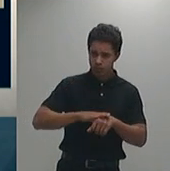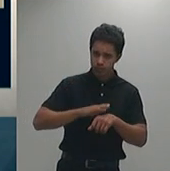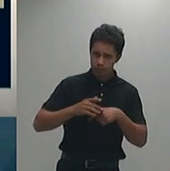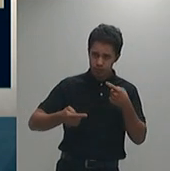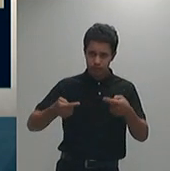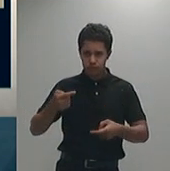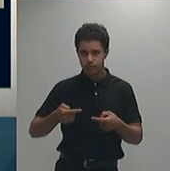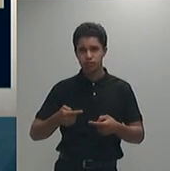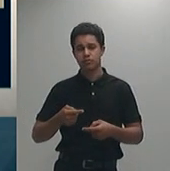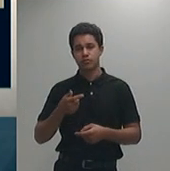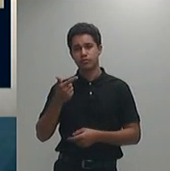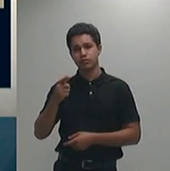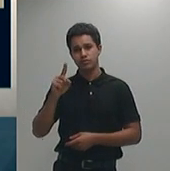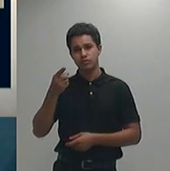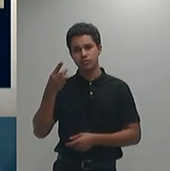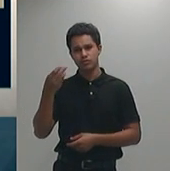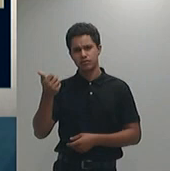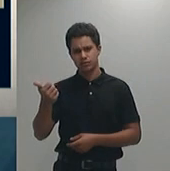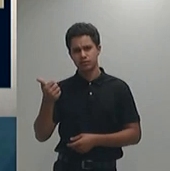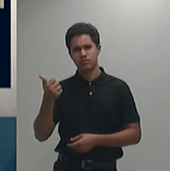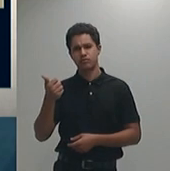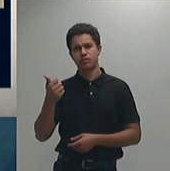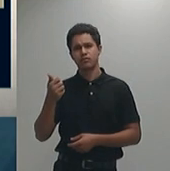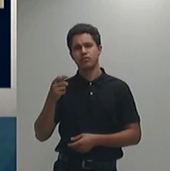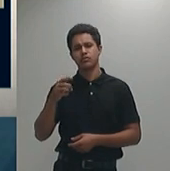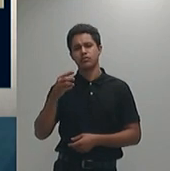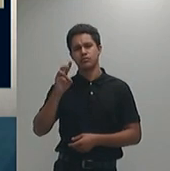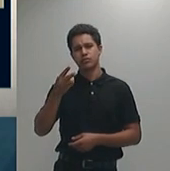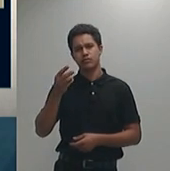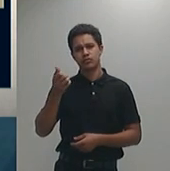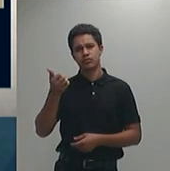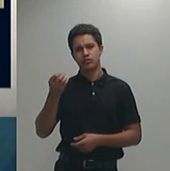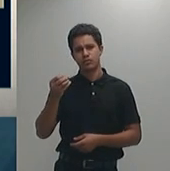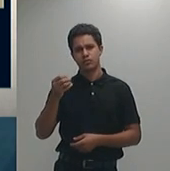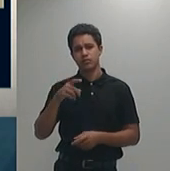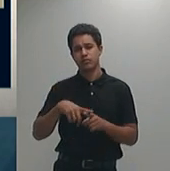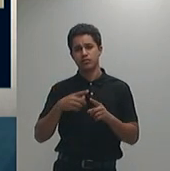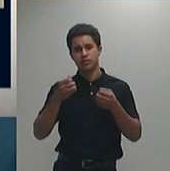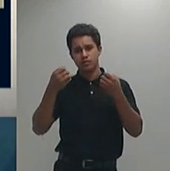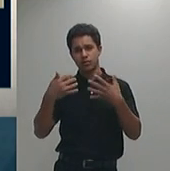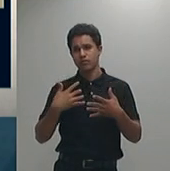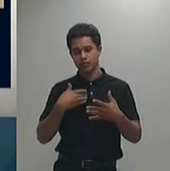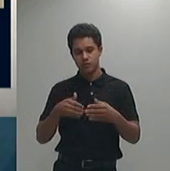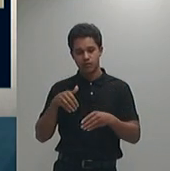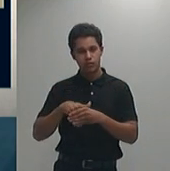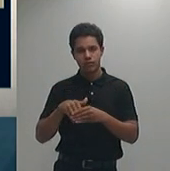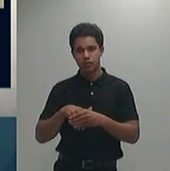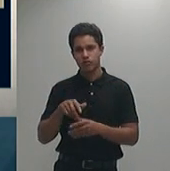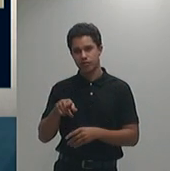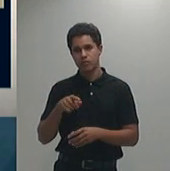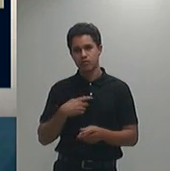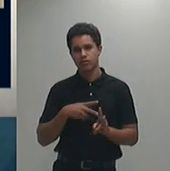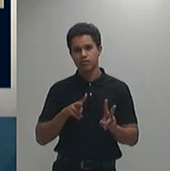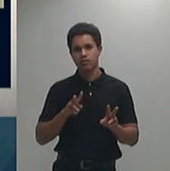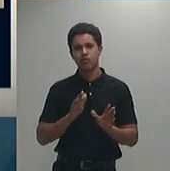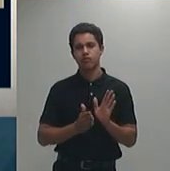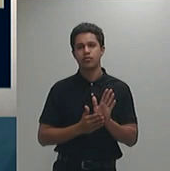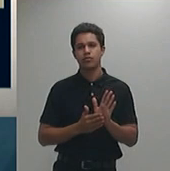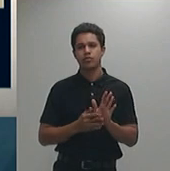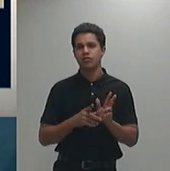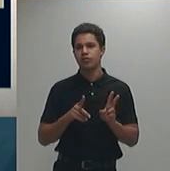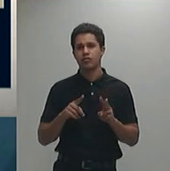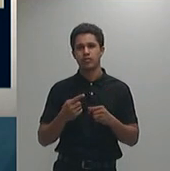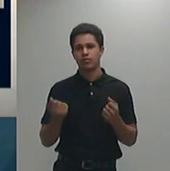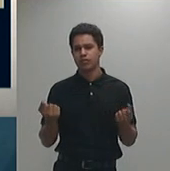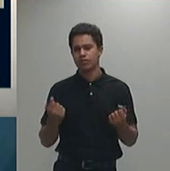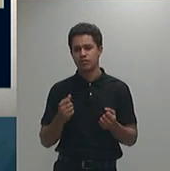260 sobretudo Porque como demonstrado os fundamentos dos votos prevalecentes nos julgados em cotejo São inconciliáveis entre